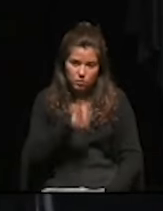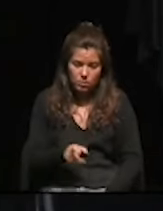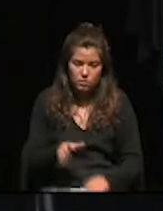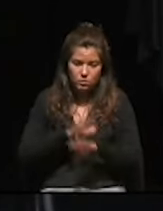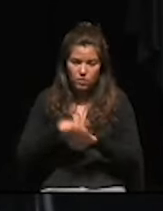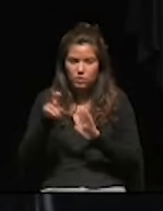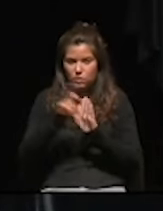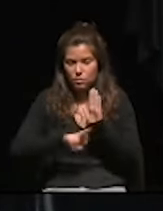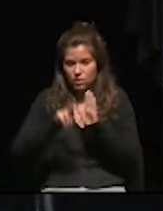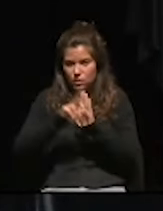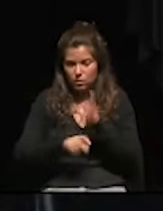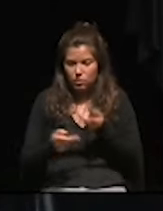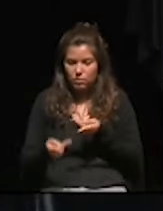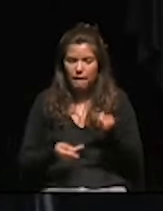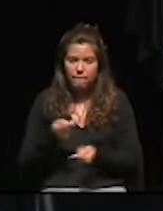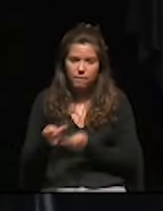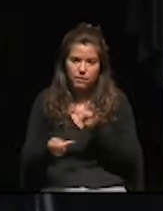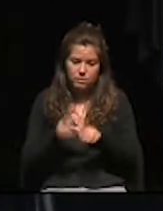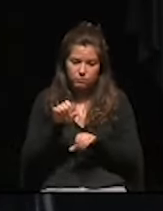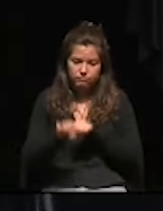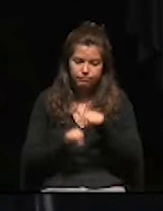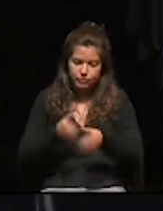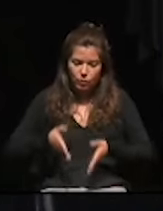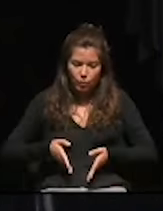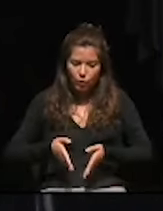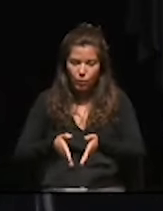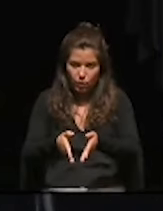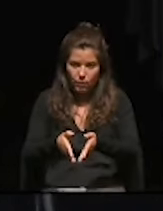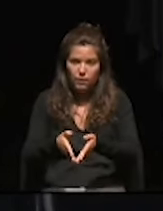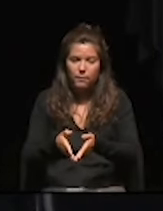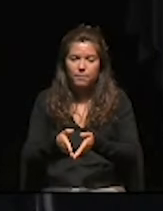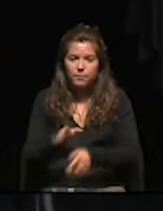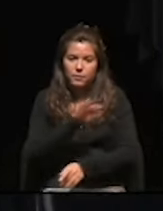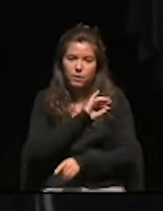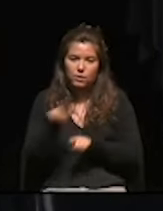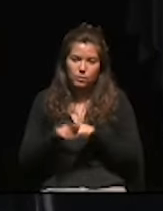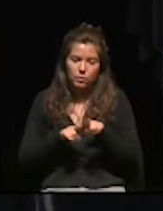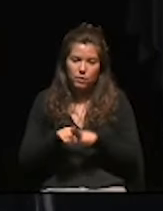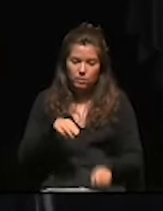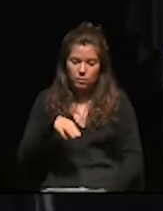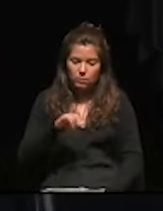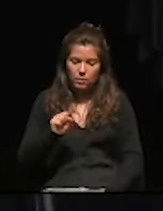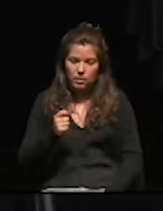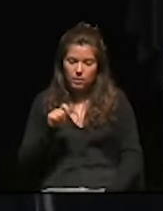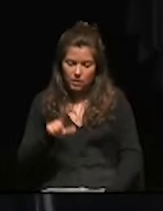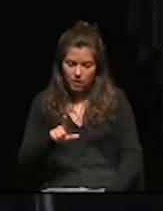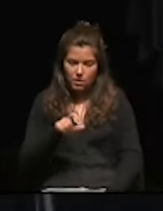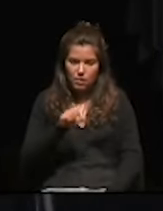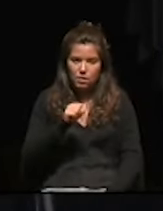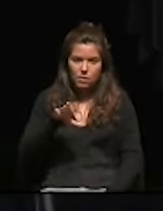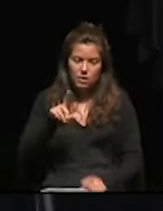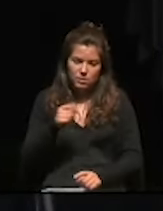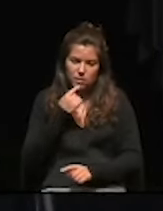o relatório de auditoria às ciclovias feito pelo deputado Miguel Graça dos Cidadãos por Lisboa, o seguinte,